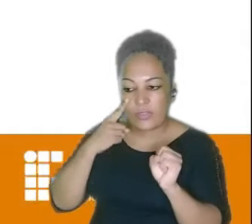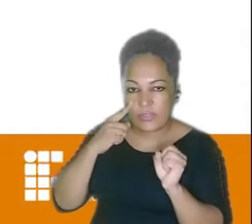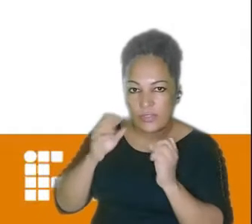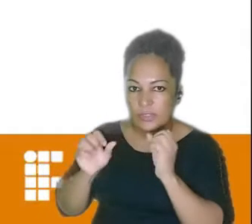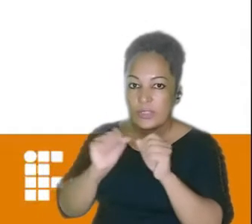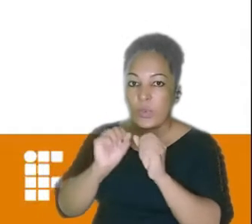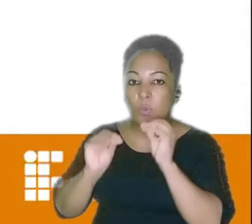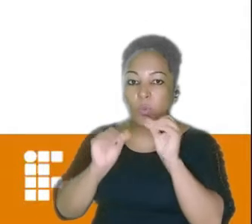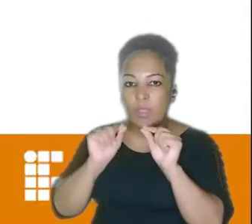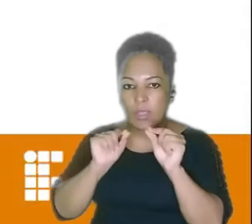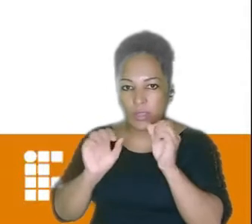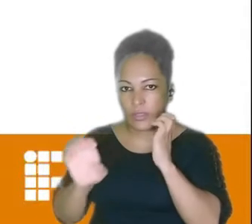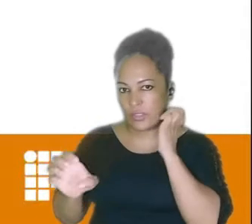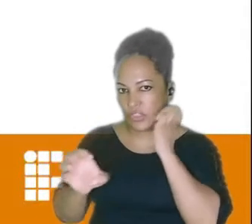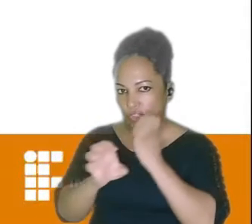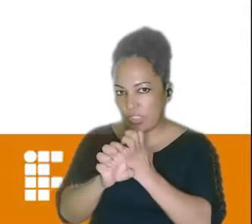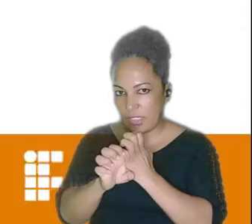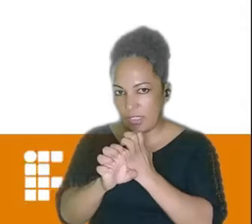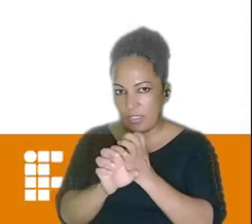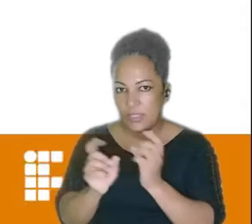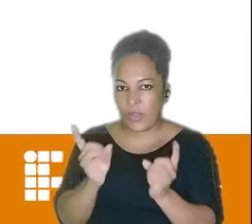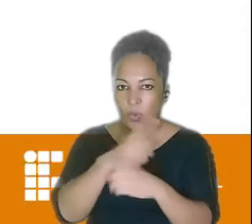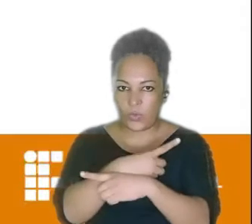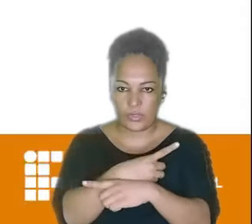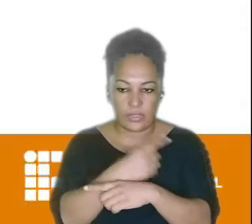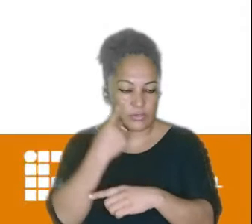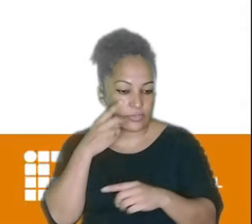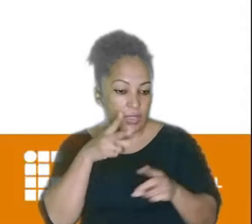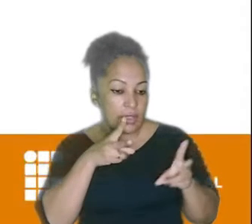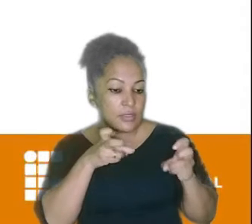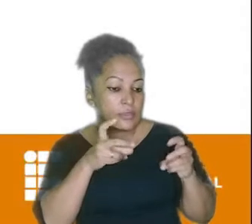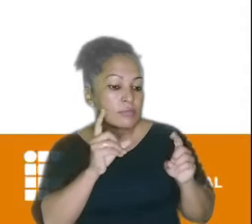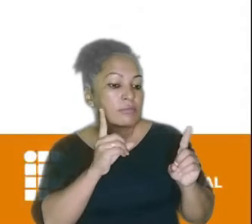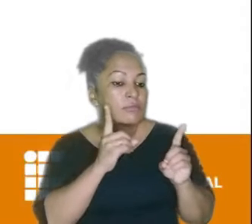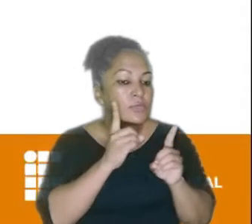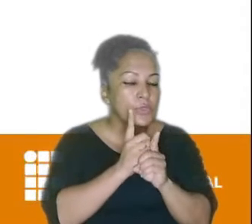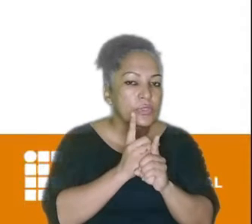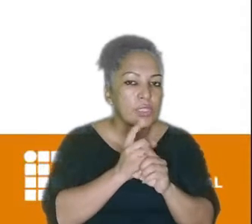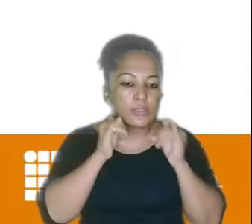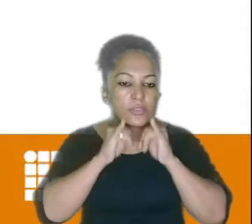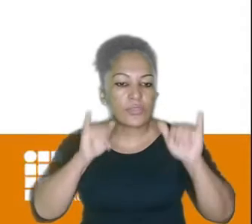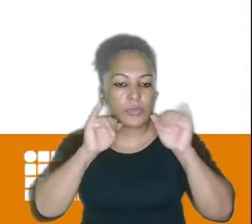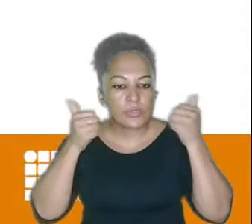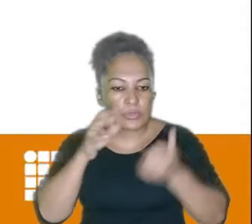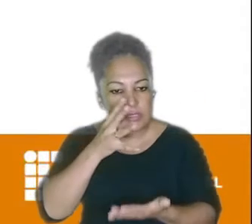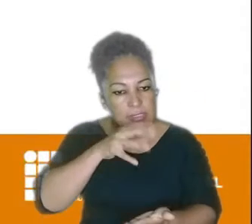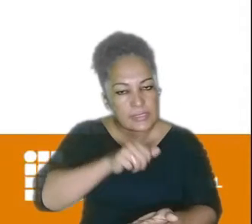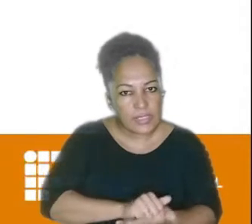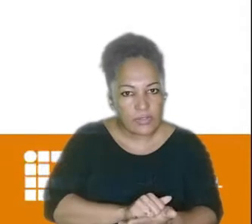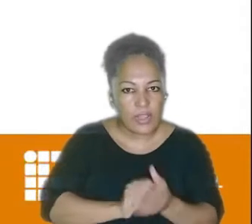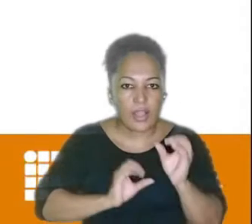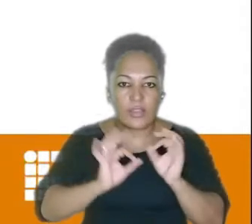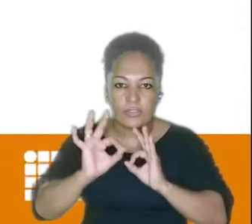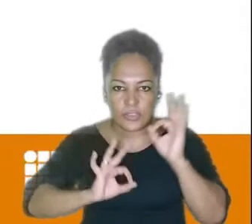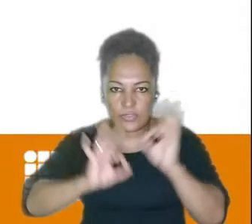você fazer uma engenharia reversa. Então, através da interface, você identificar, né, quais são as informações que devem ser salvas e aí